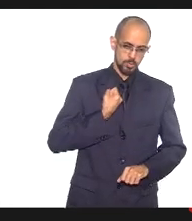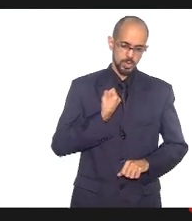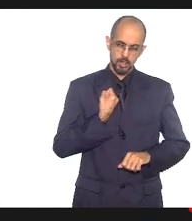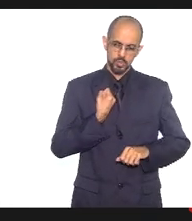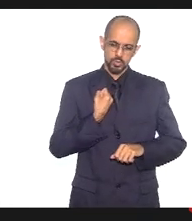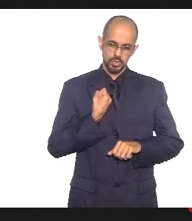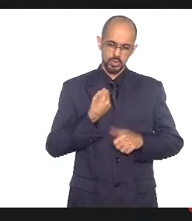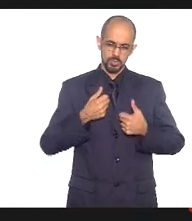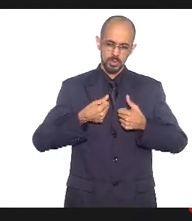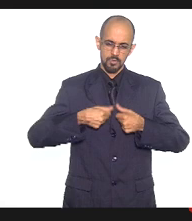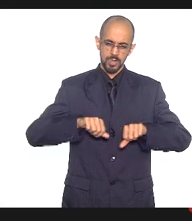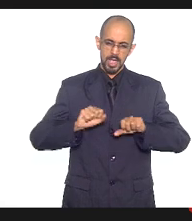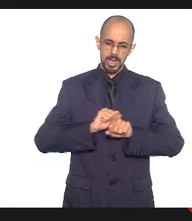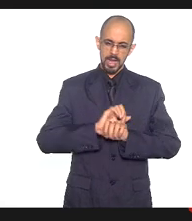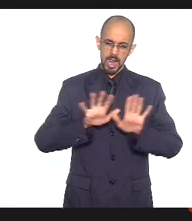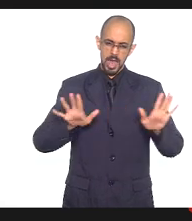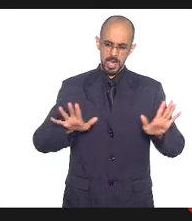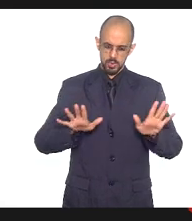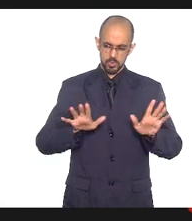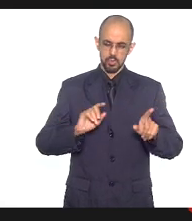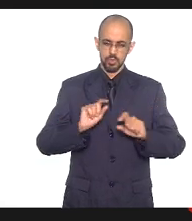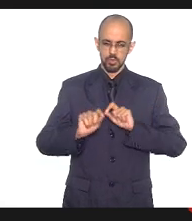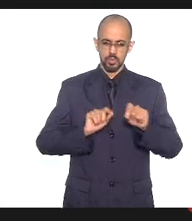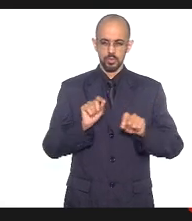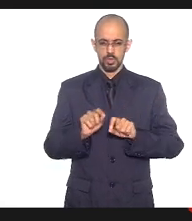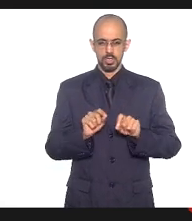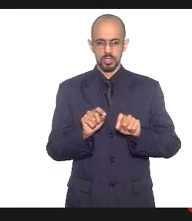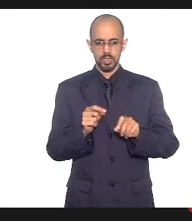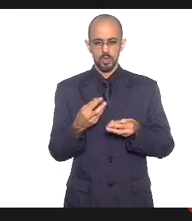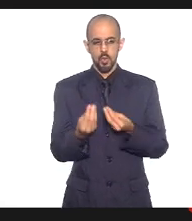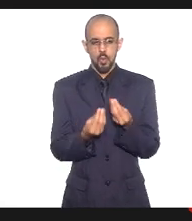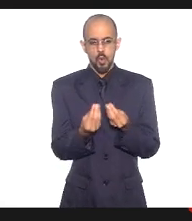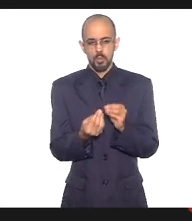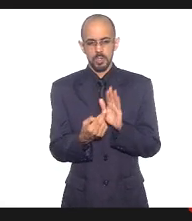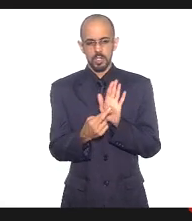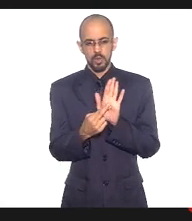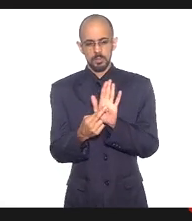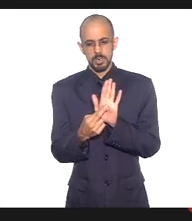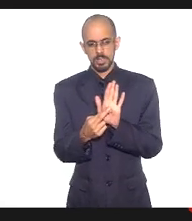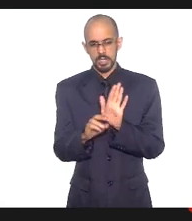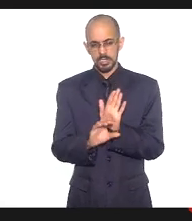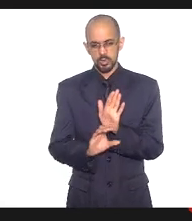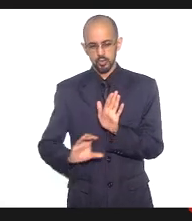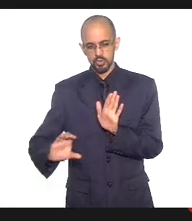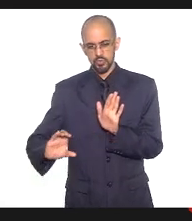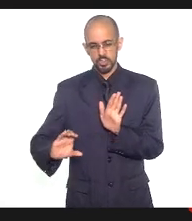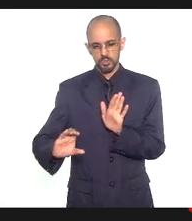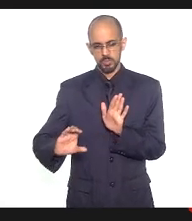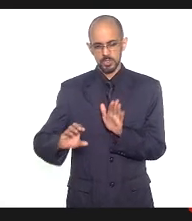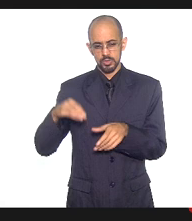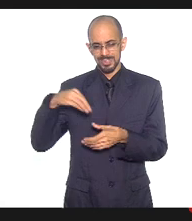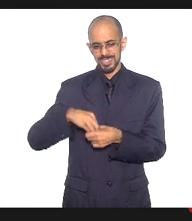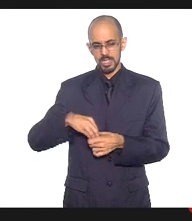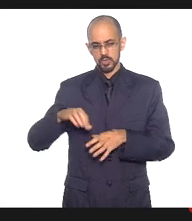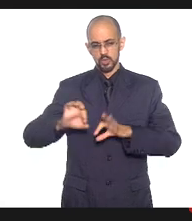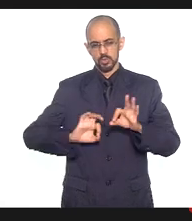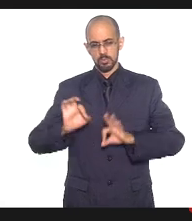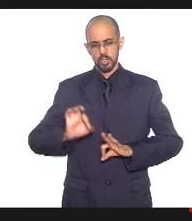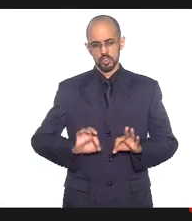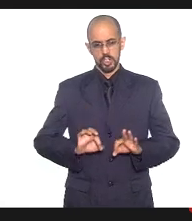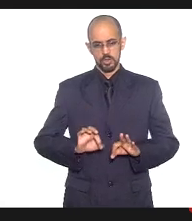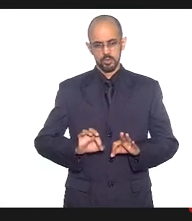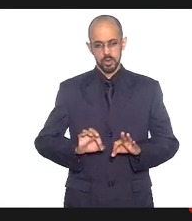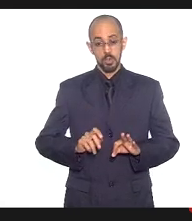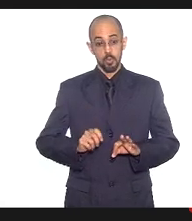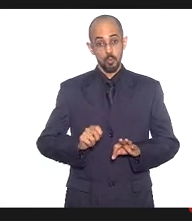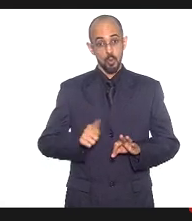de uma forma bastante clara a representatividade dos investimentos em projetos, quase que na totalidade, localizados